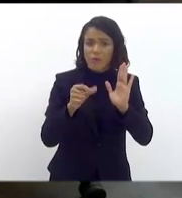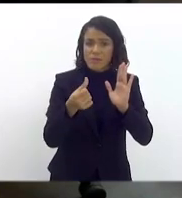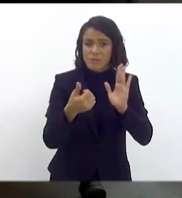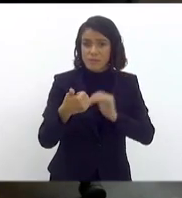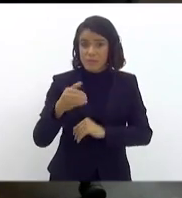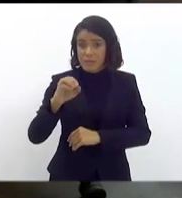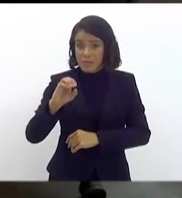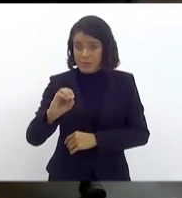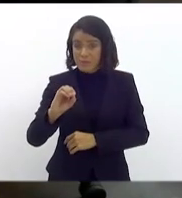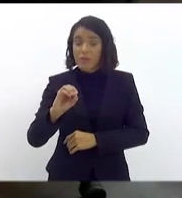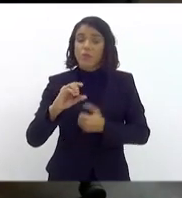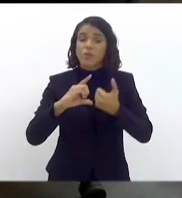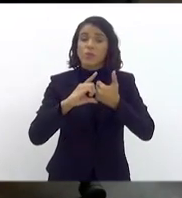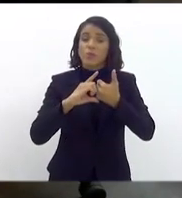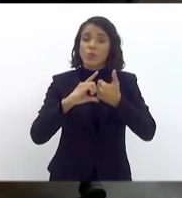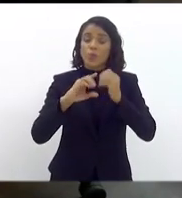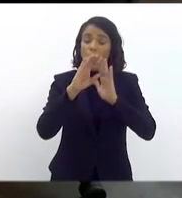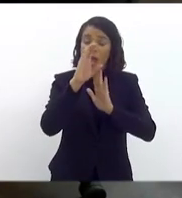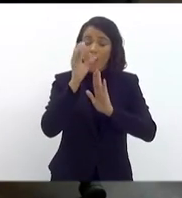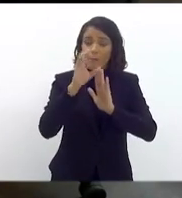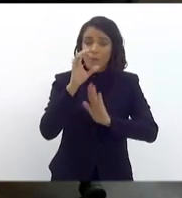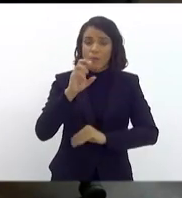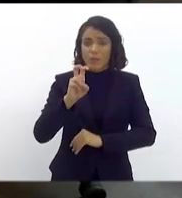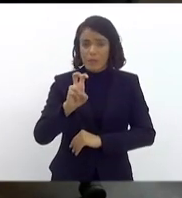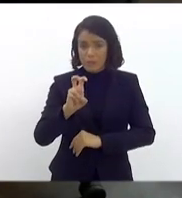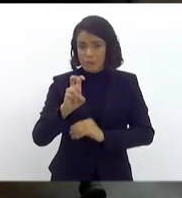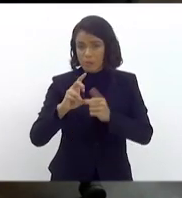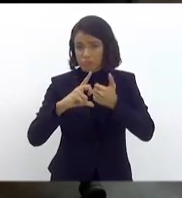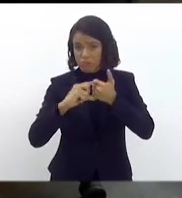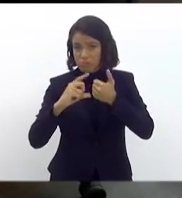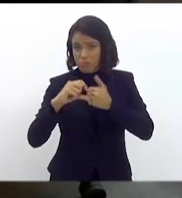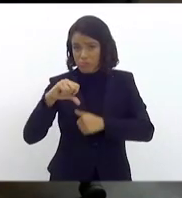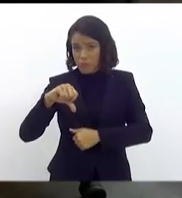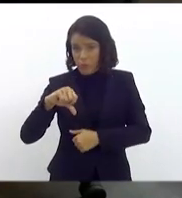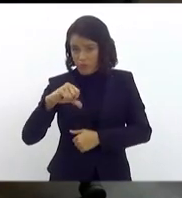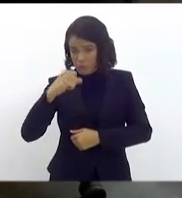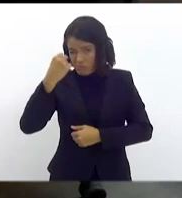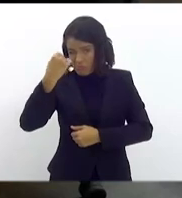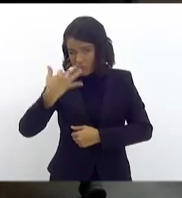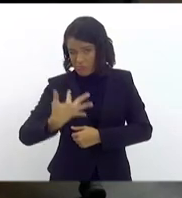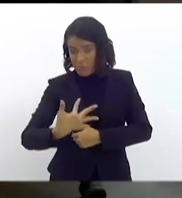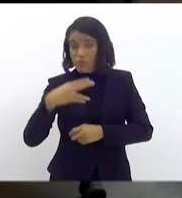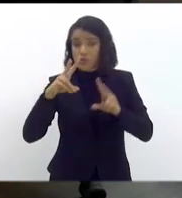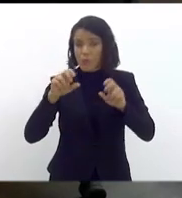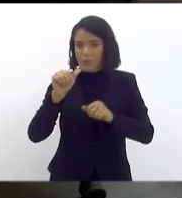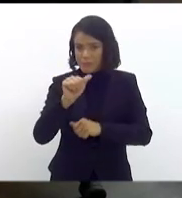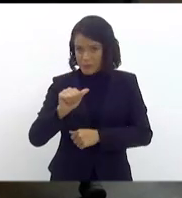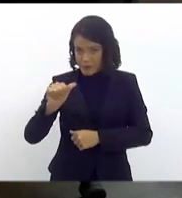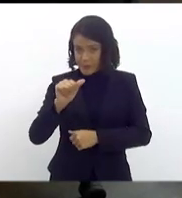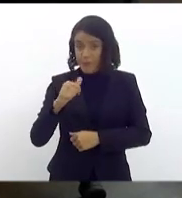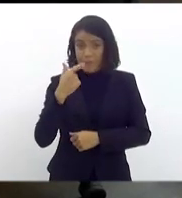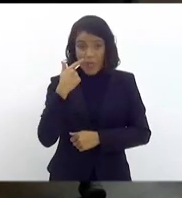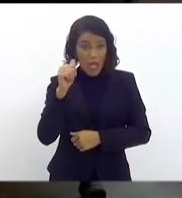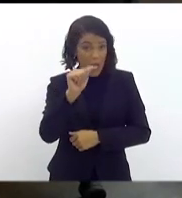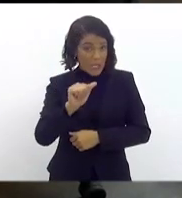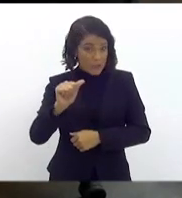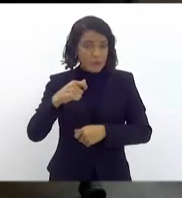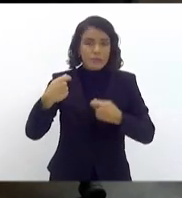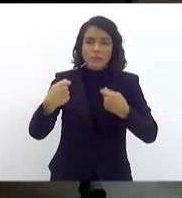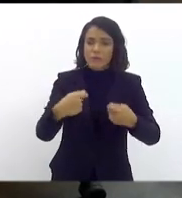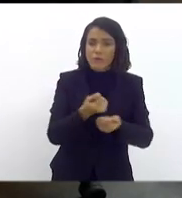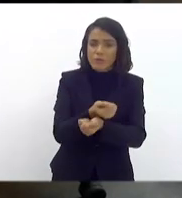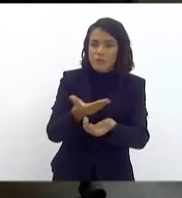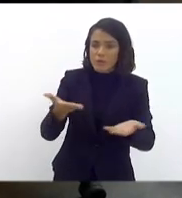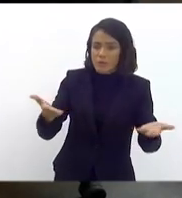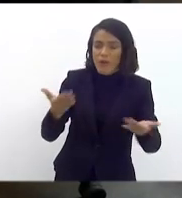9.610, no seu capítulo 5º, no artigo 9º, fala um pouco das associações e diz assim: as associações deverão